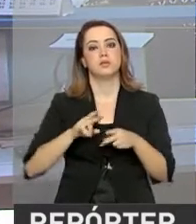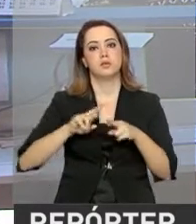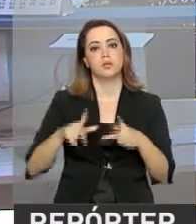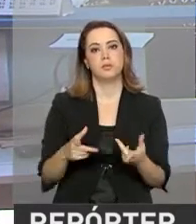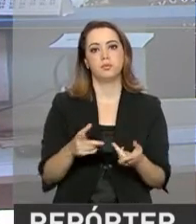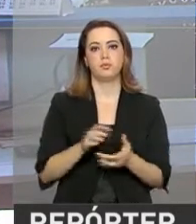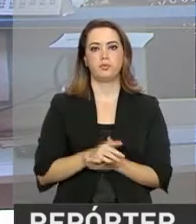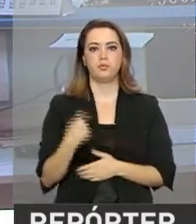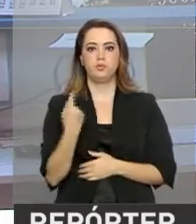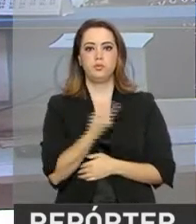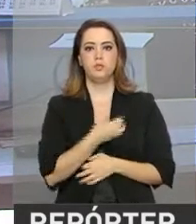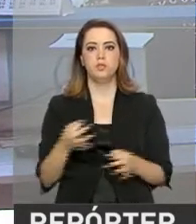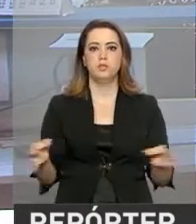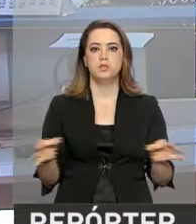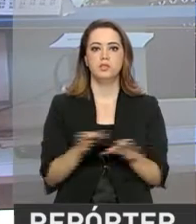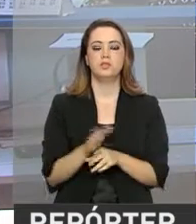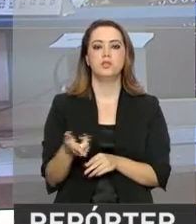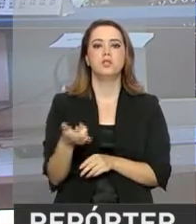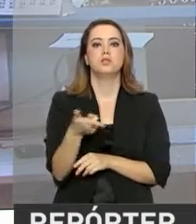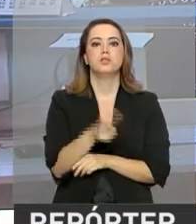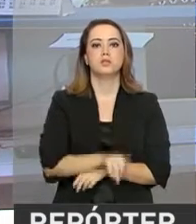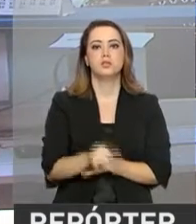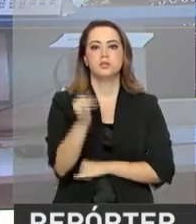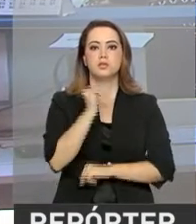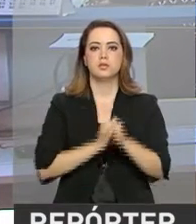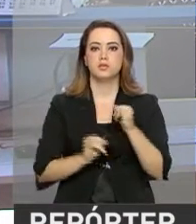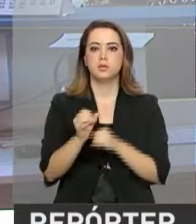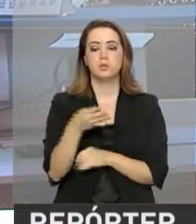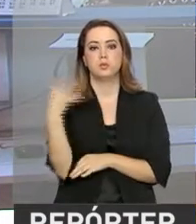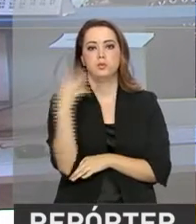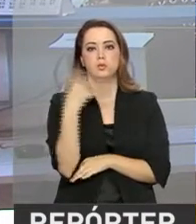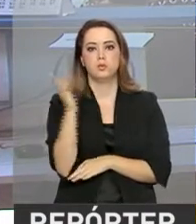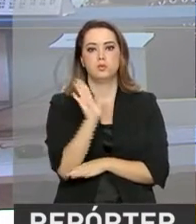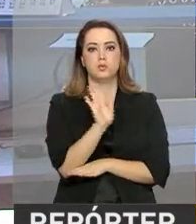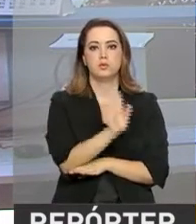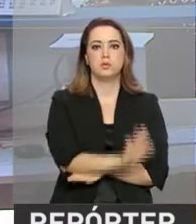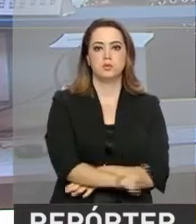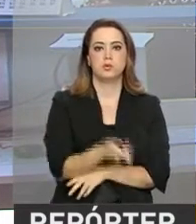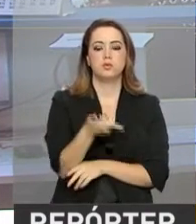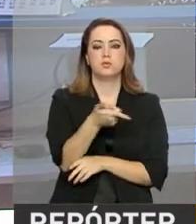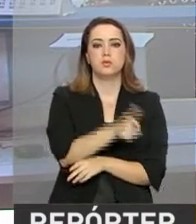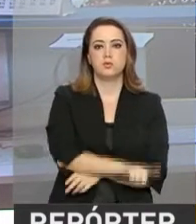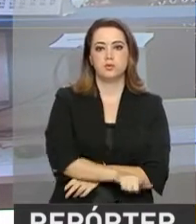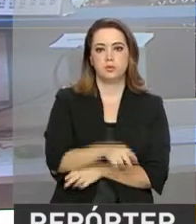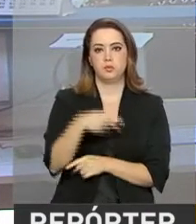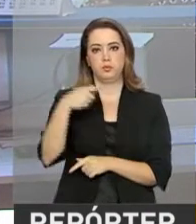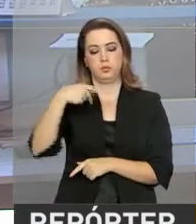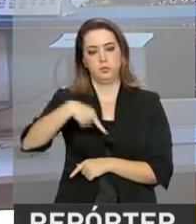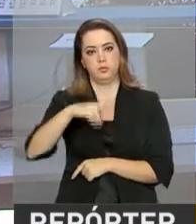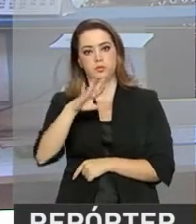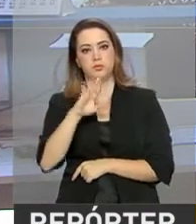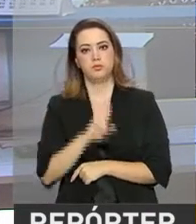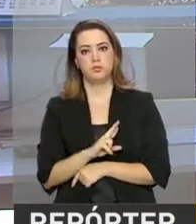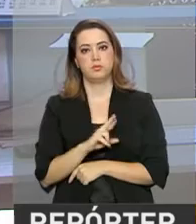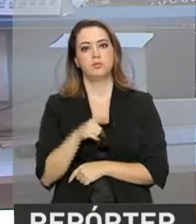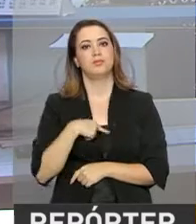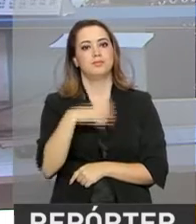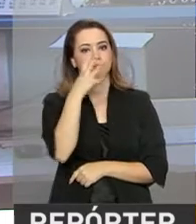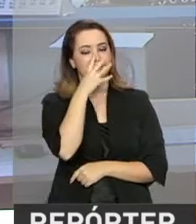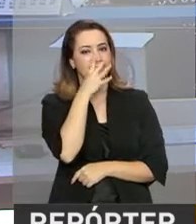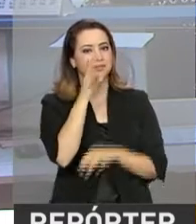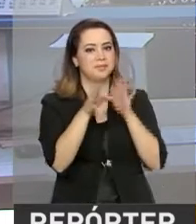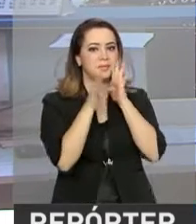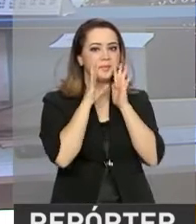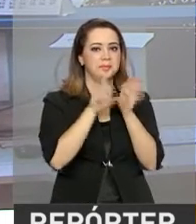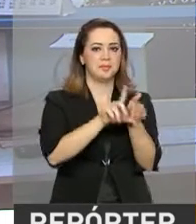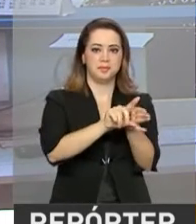e nós ficamos por aqui voltamos a qualquer momento com outras informações ou às quatro da tarde na próxima edição do repórter nbr